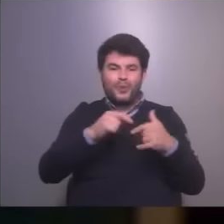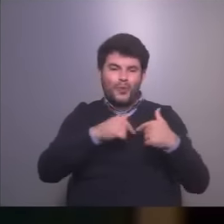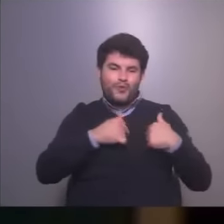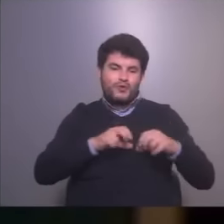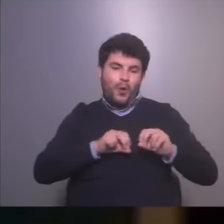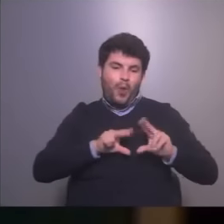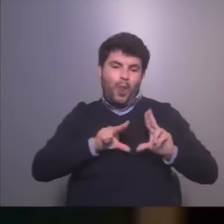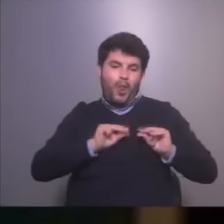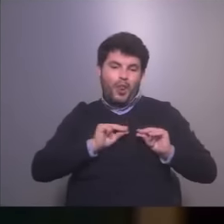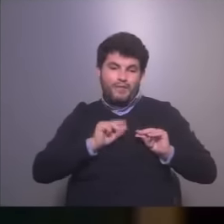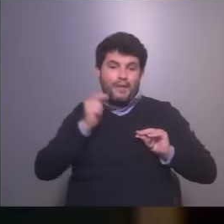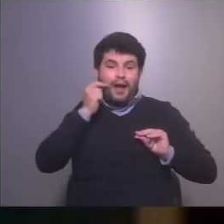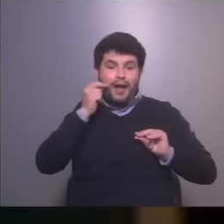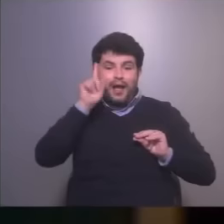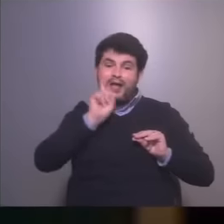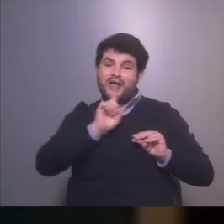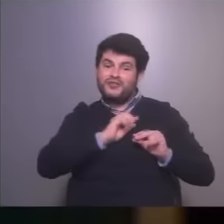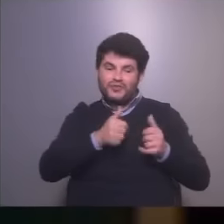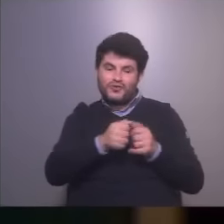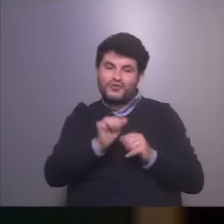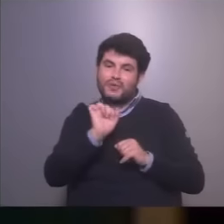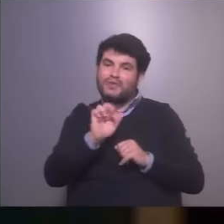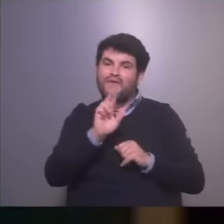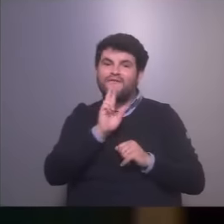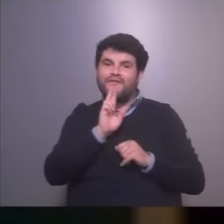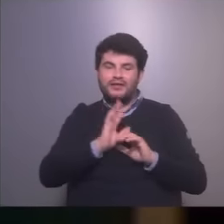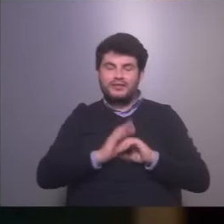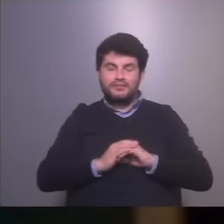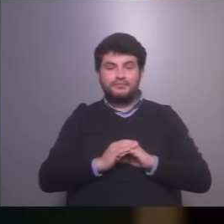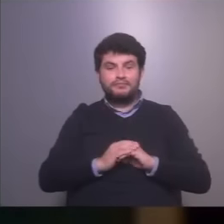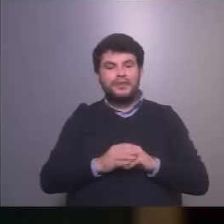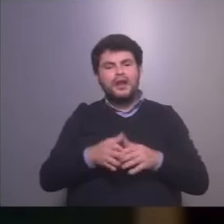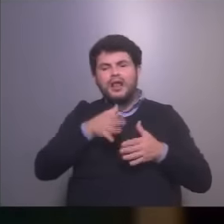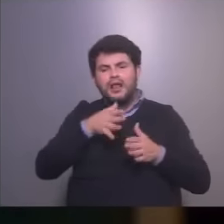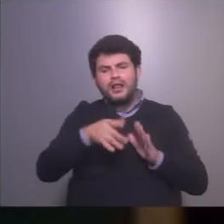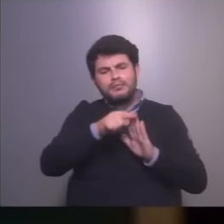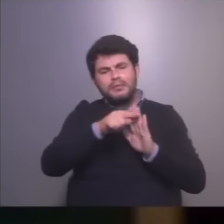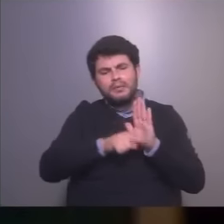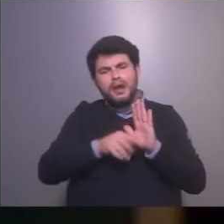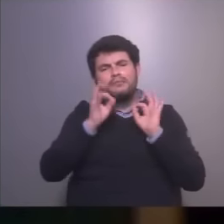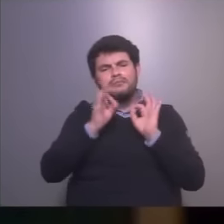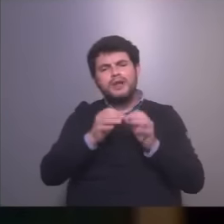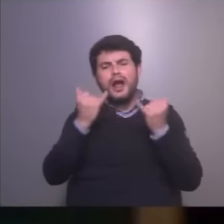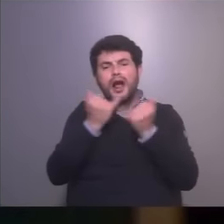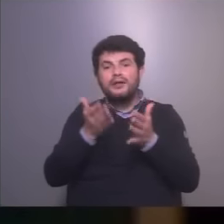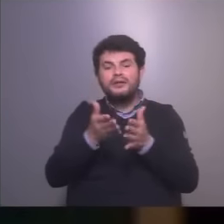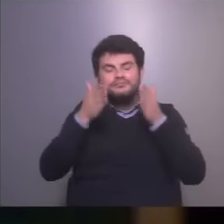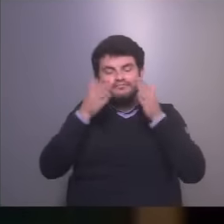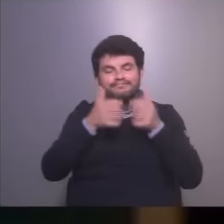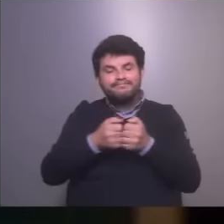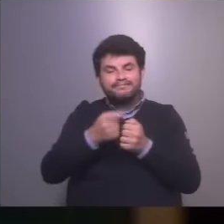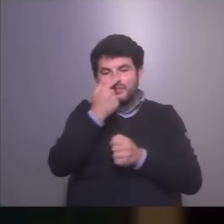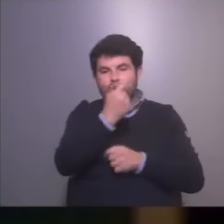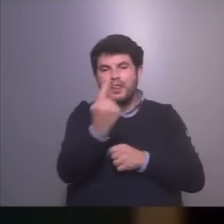intercedendo pelas necessidades do mundo e deixando-nos guiar pelo coração imaculado da Senhora do